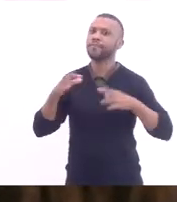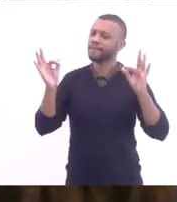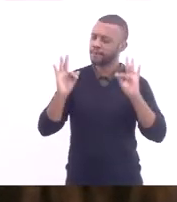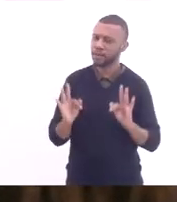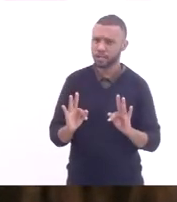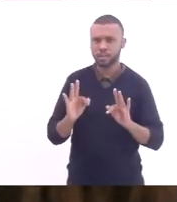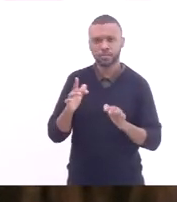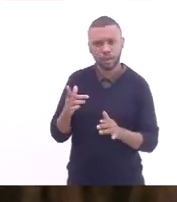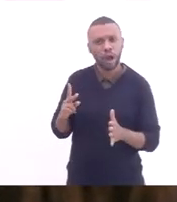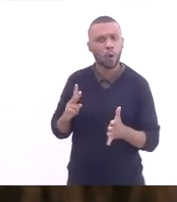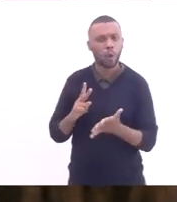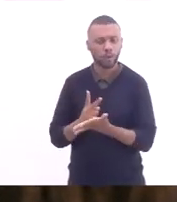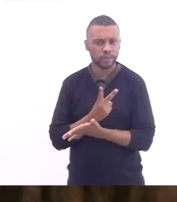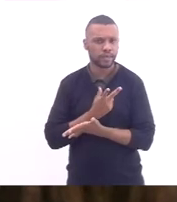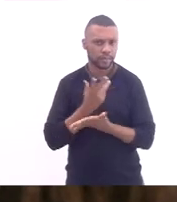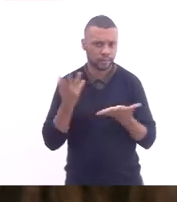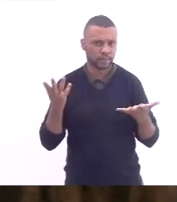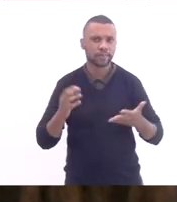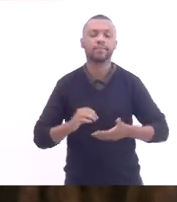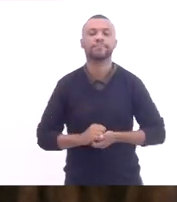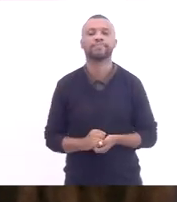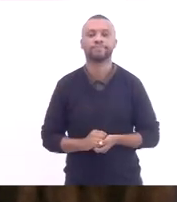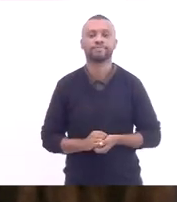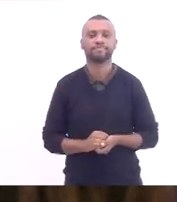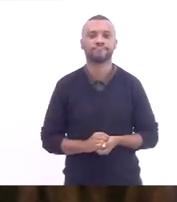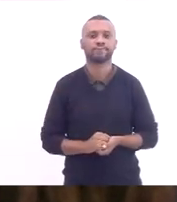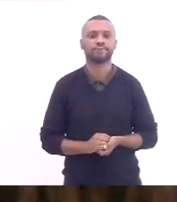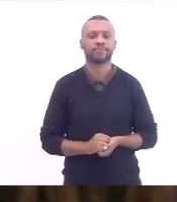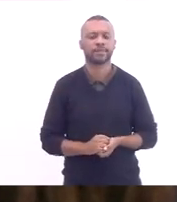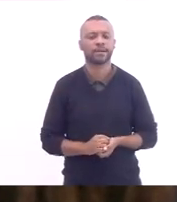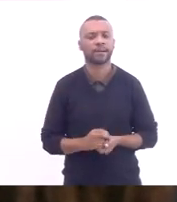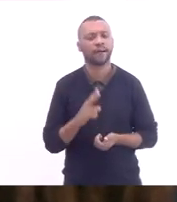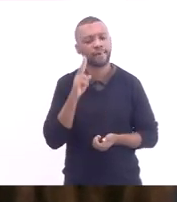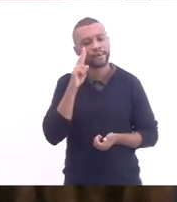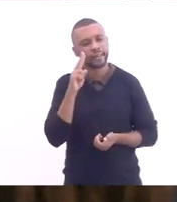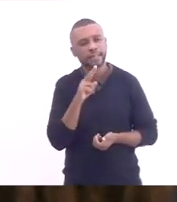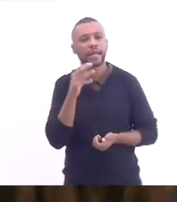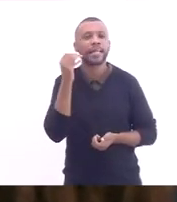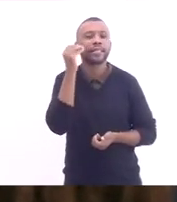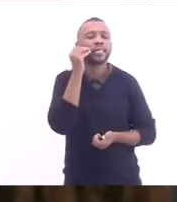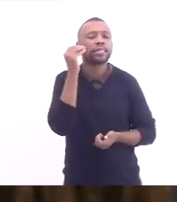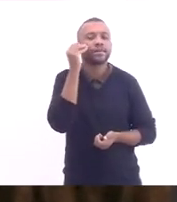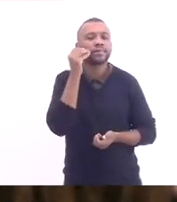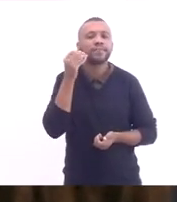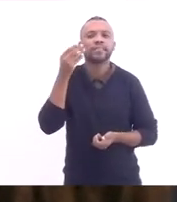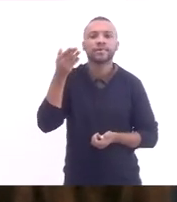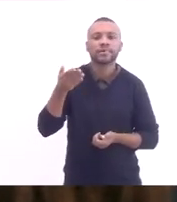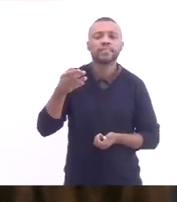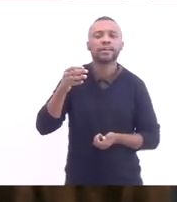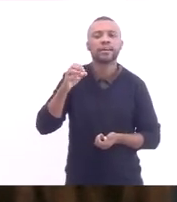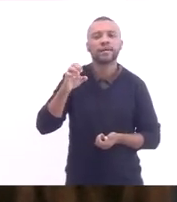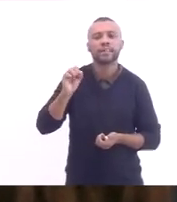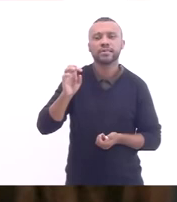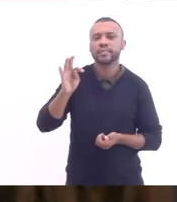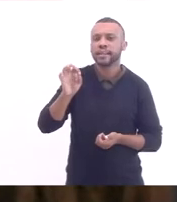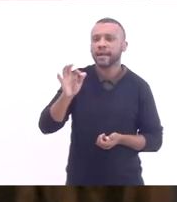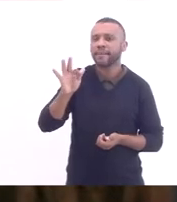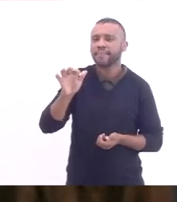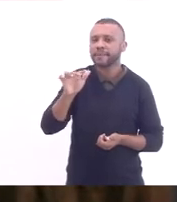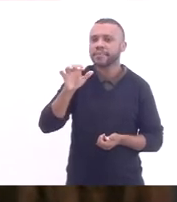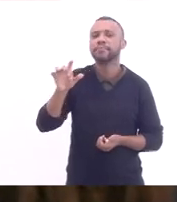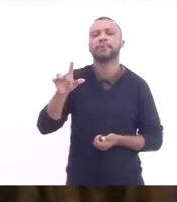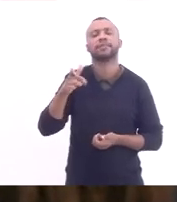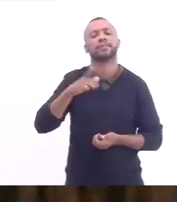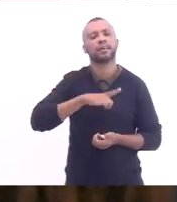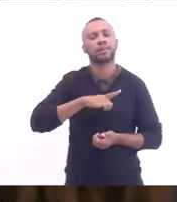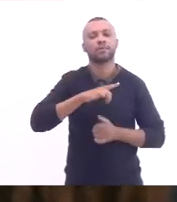tenha acontecido. Vi aqui, né, na tentativa da doutora Stephanie de dar uma boa notícia